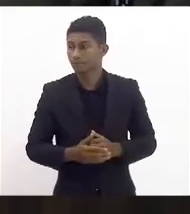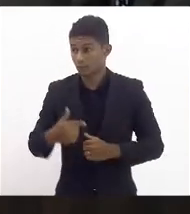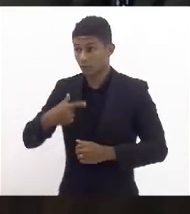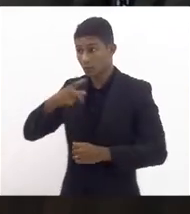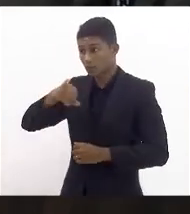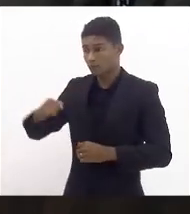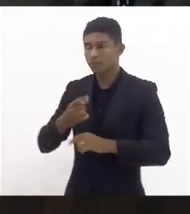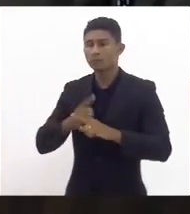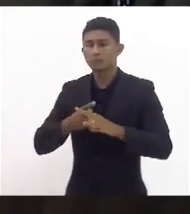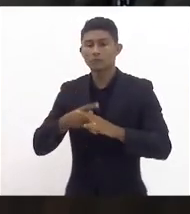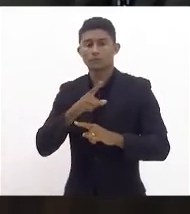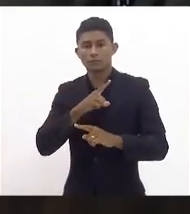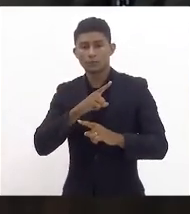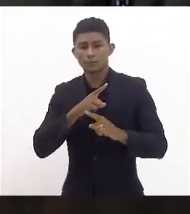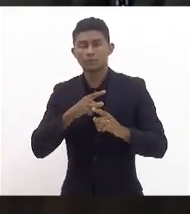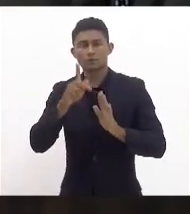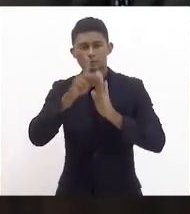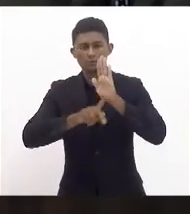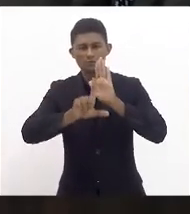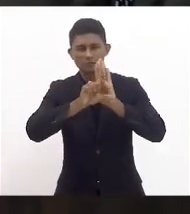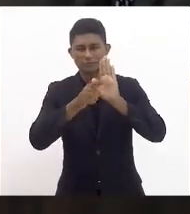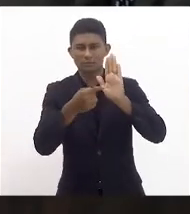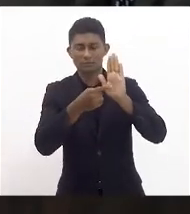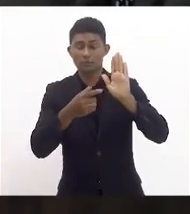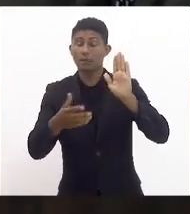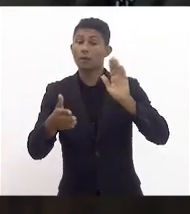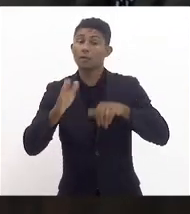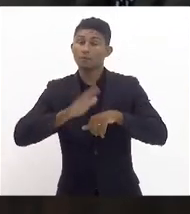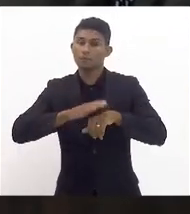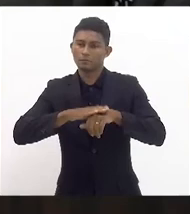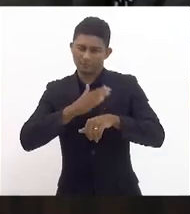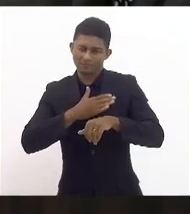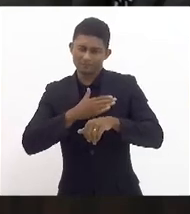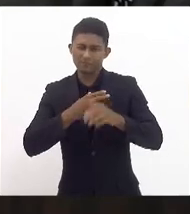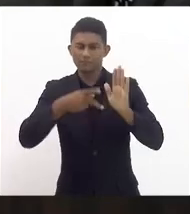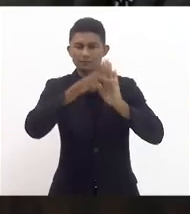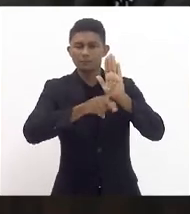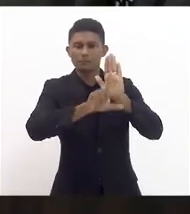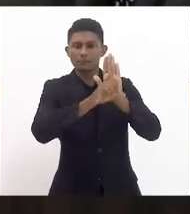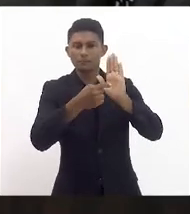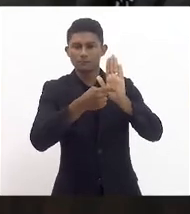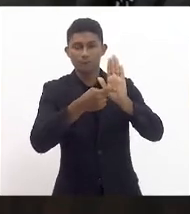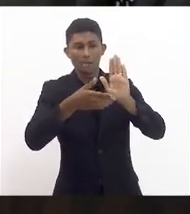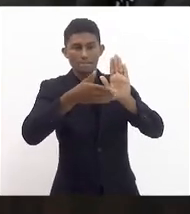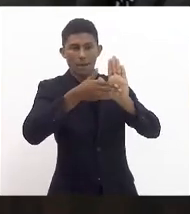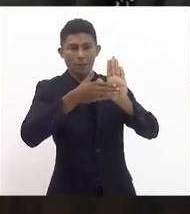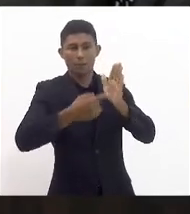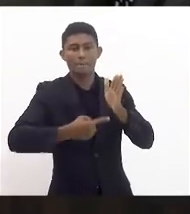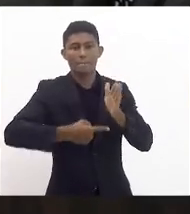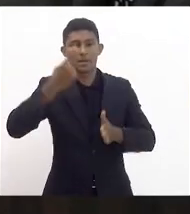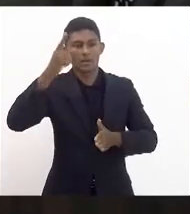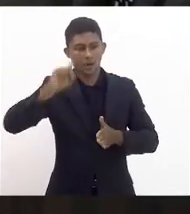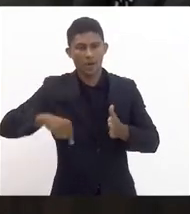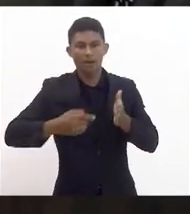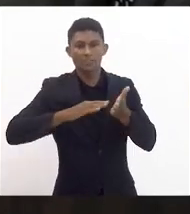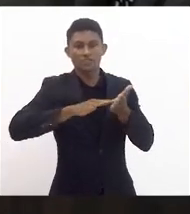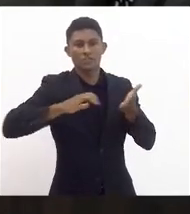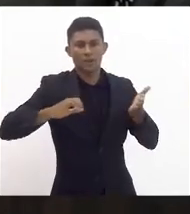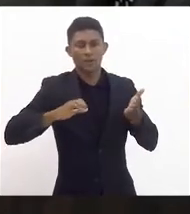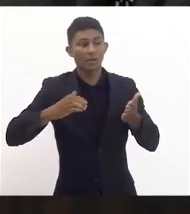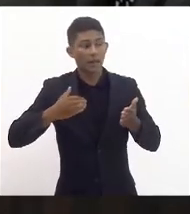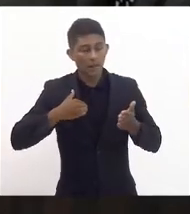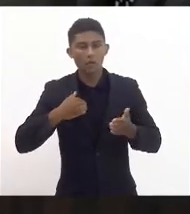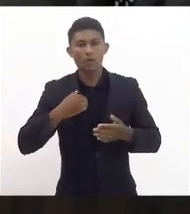também, 5686. Atenção, assessoria. Tem um PL, que é o primeiro da próxima pauta, é para retirar, vou retirar quando eu